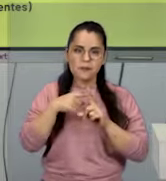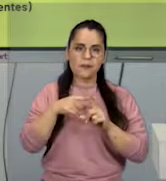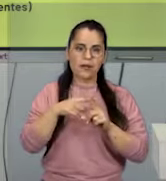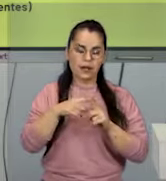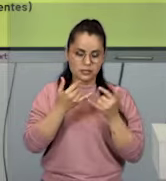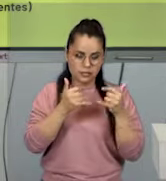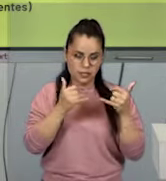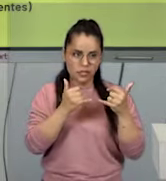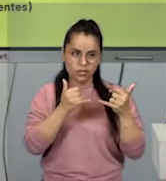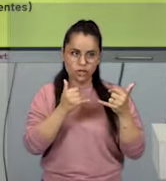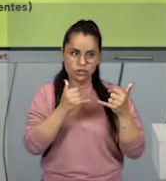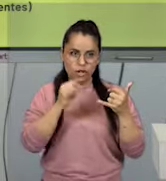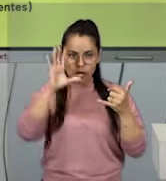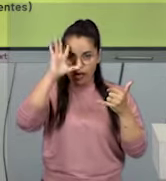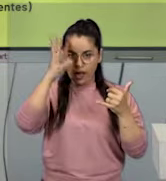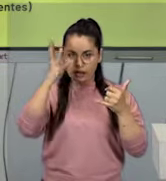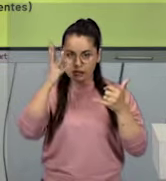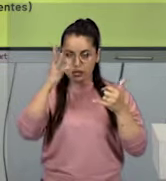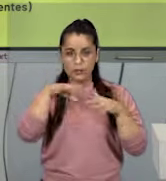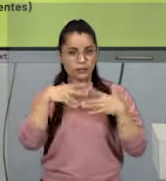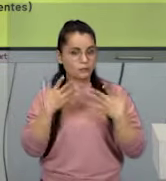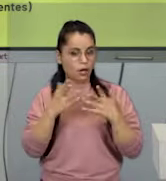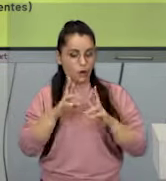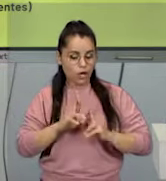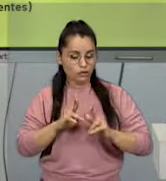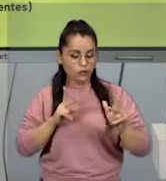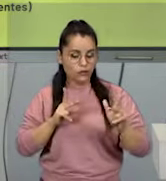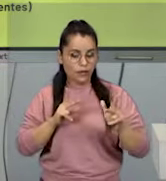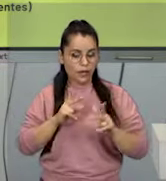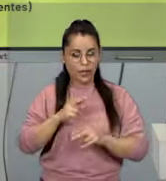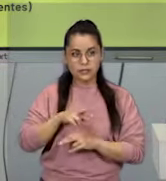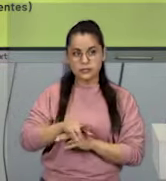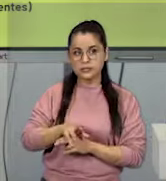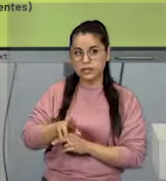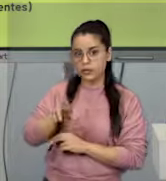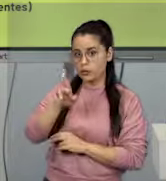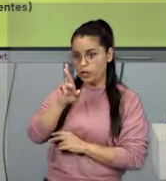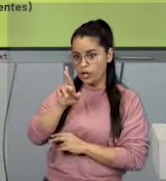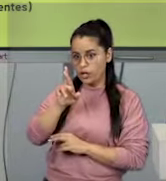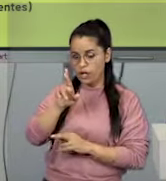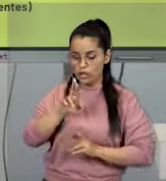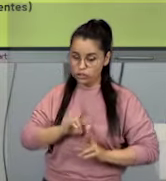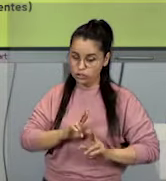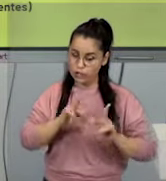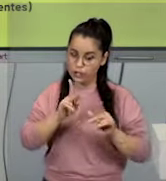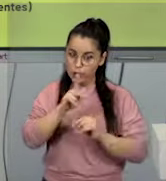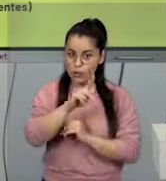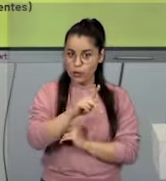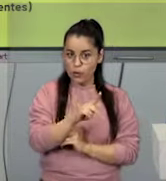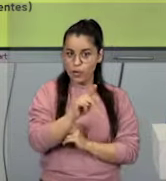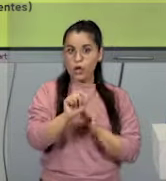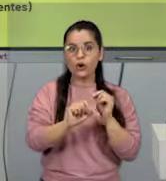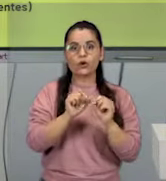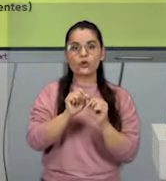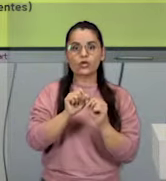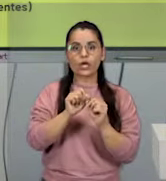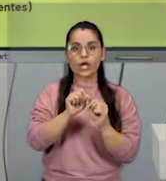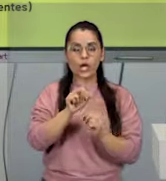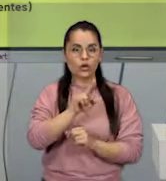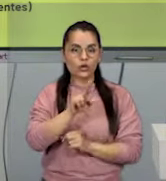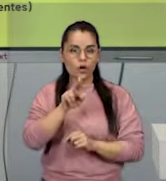produto logo essa diferença entre a energia do reagente e a energia do produto é que nós chamamos